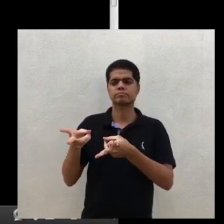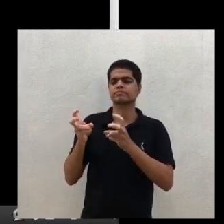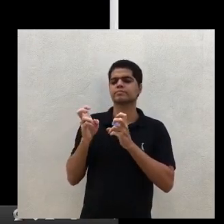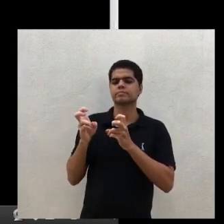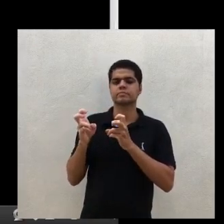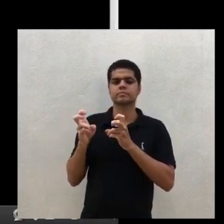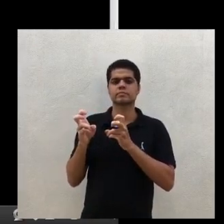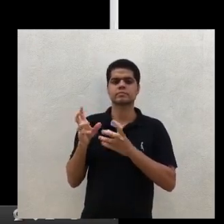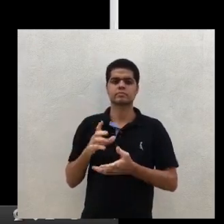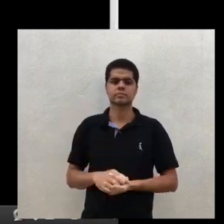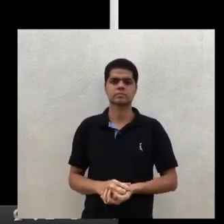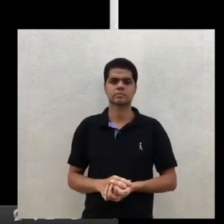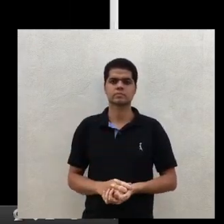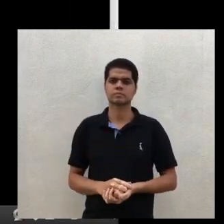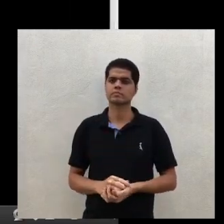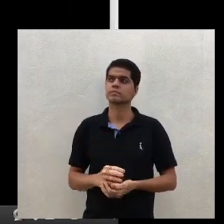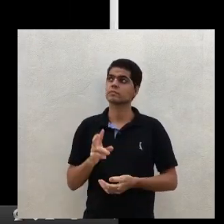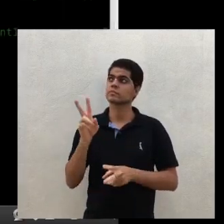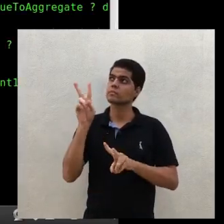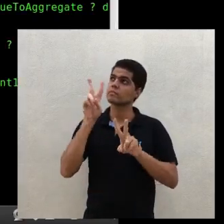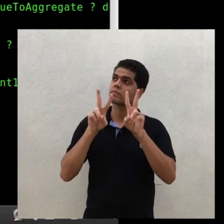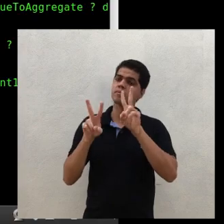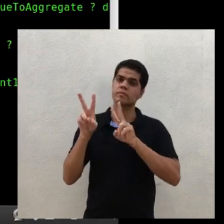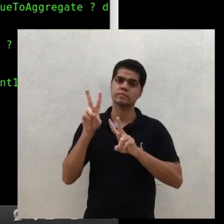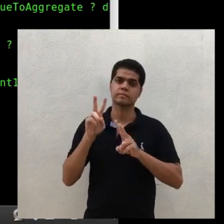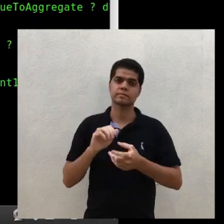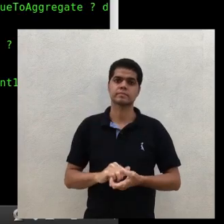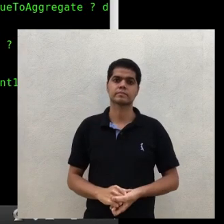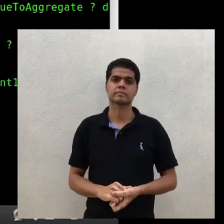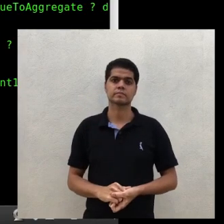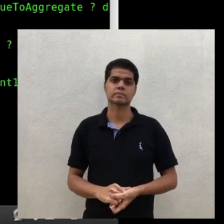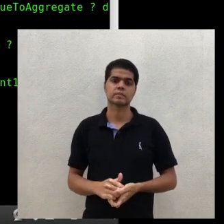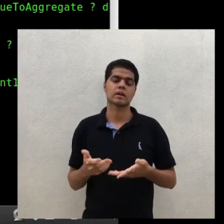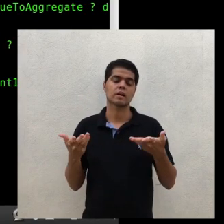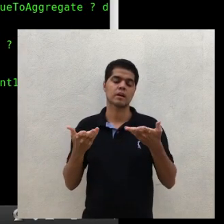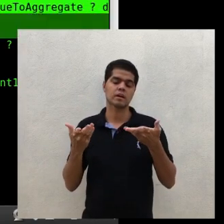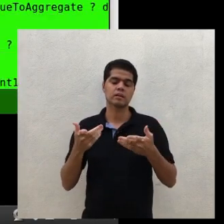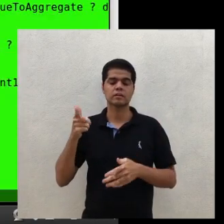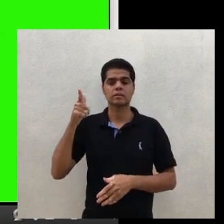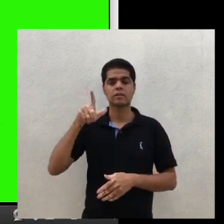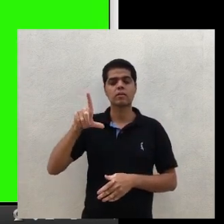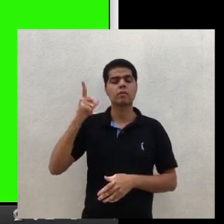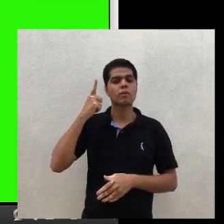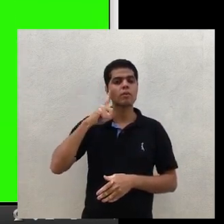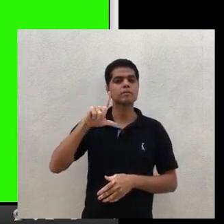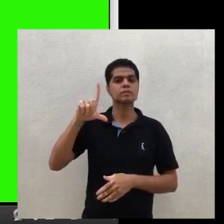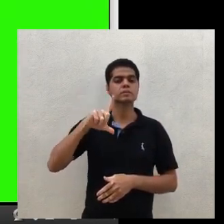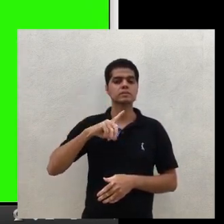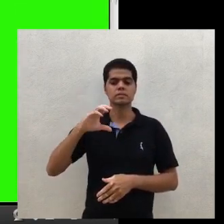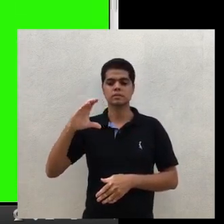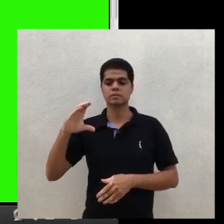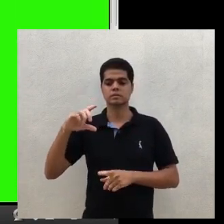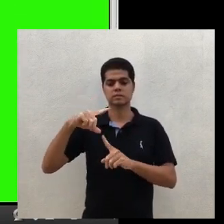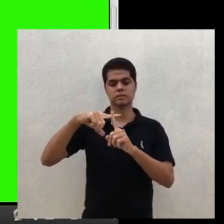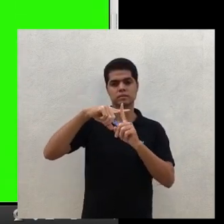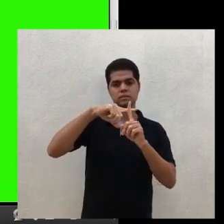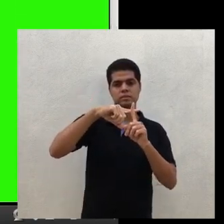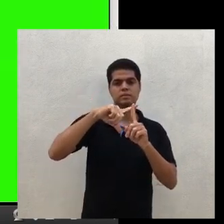daquele programa. Tá vendo? Eu consigo vir aqui, pegar esse código em C++,